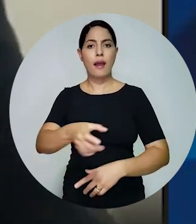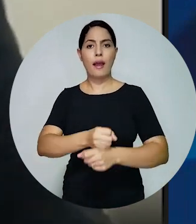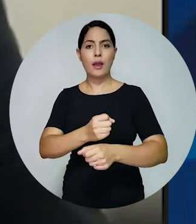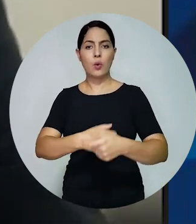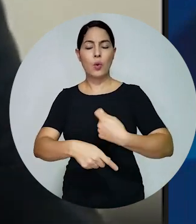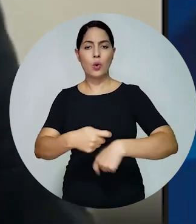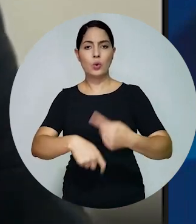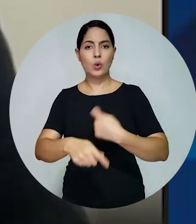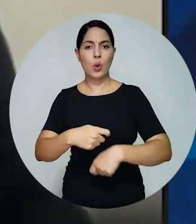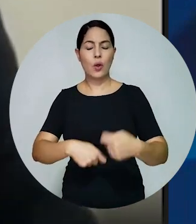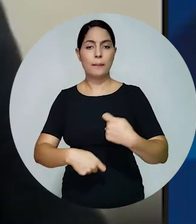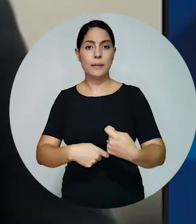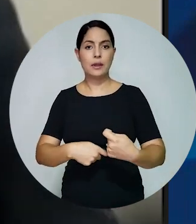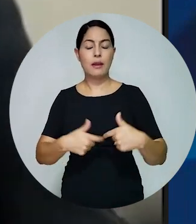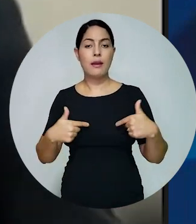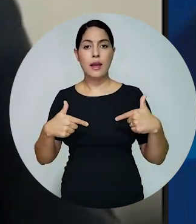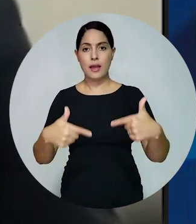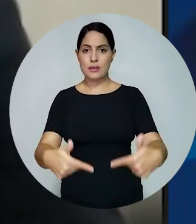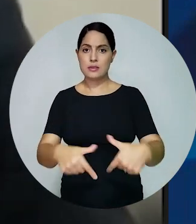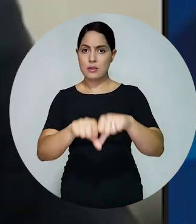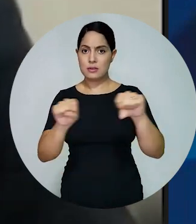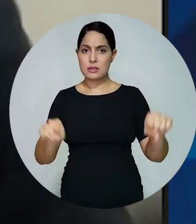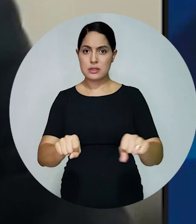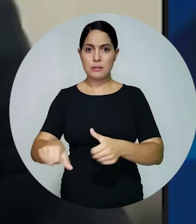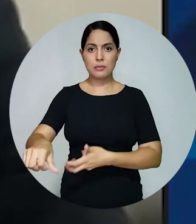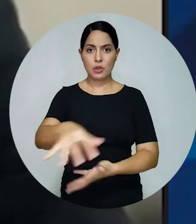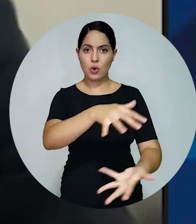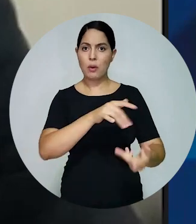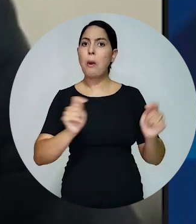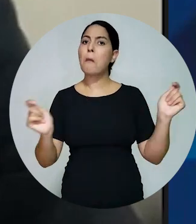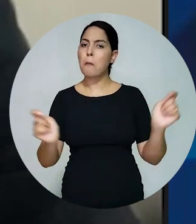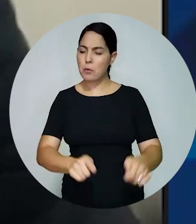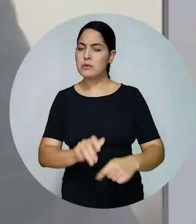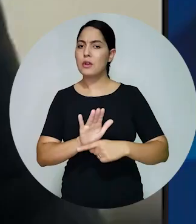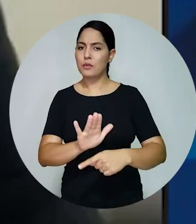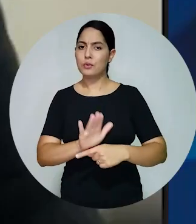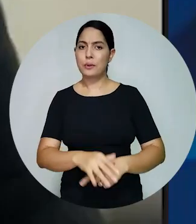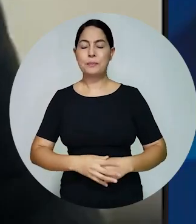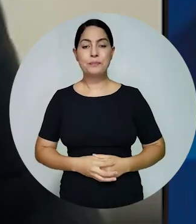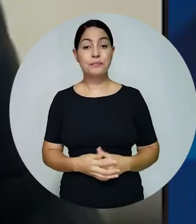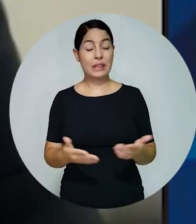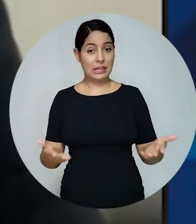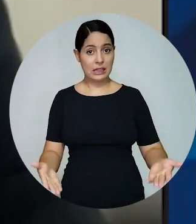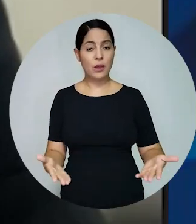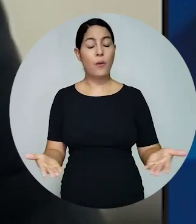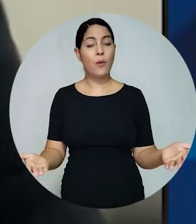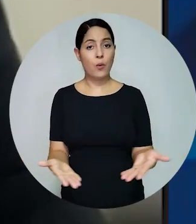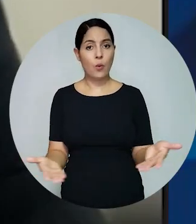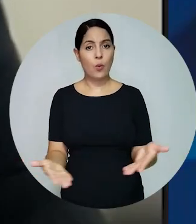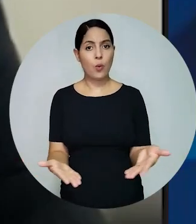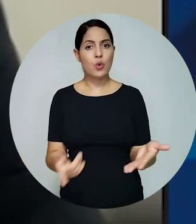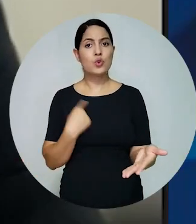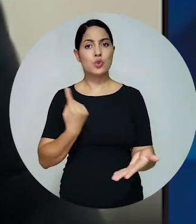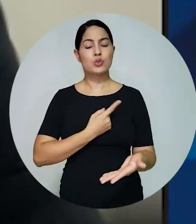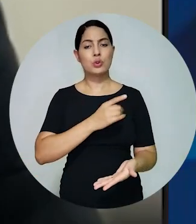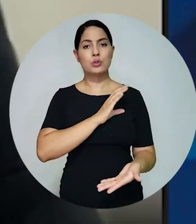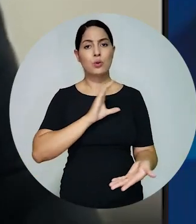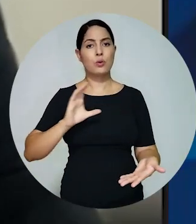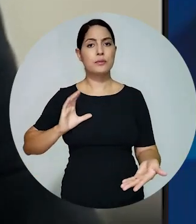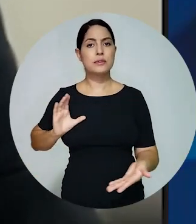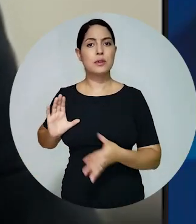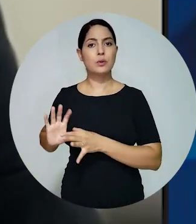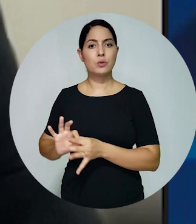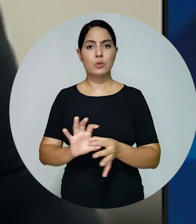determinados setores econômicos e, por isso, podem ter um efeito sistêmico e global. Quero salientar que a Comissão